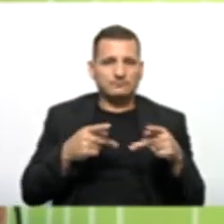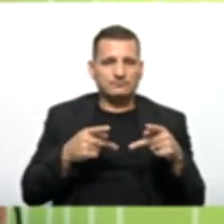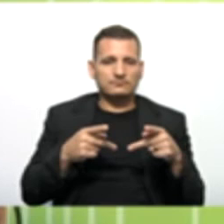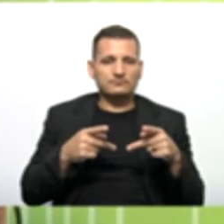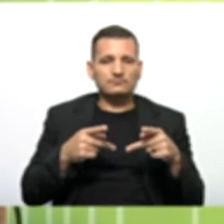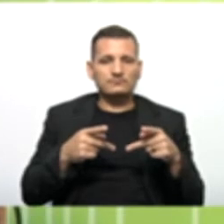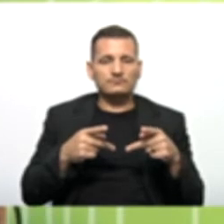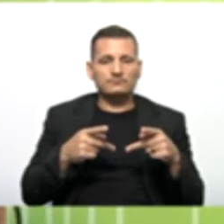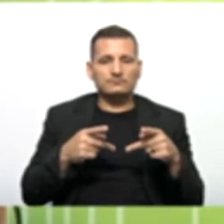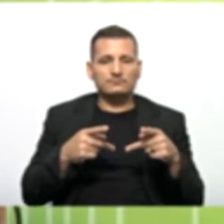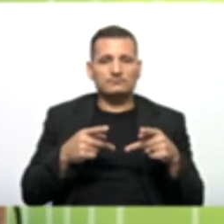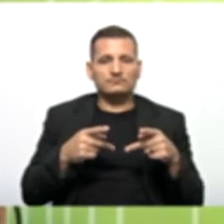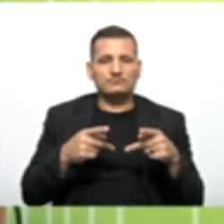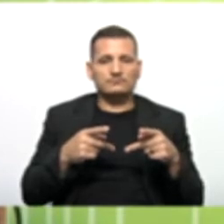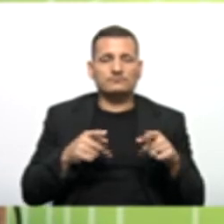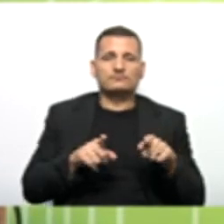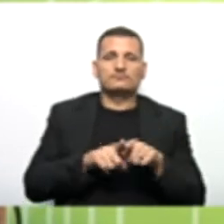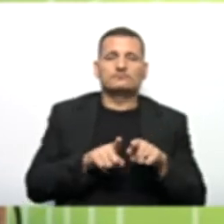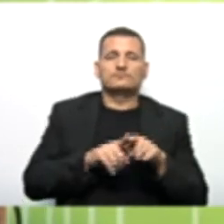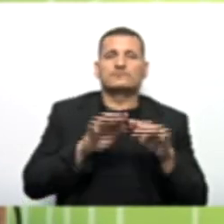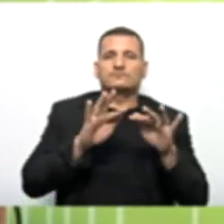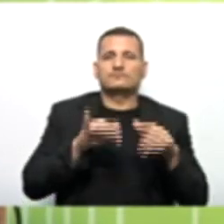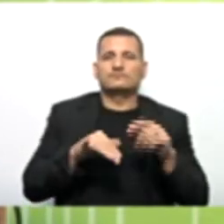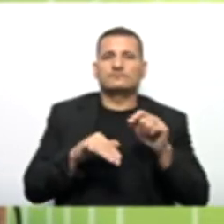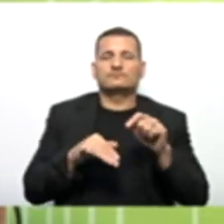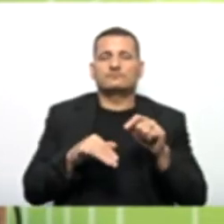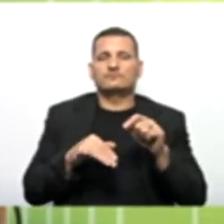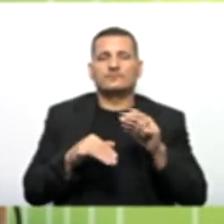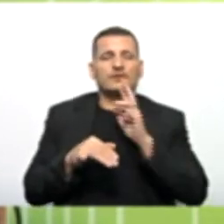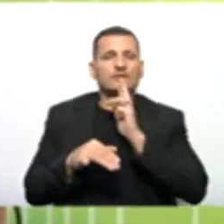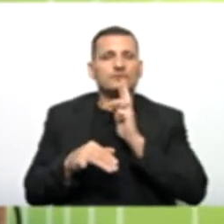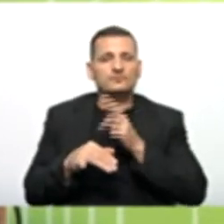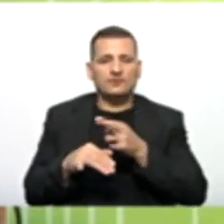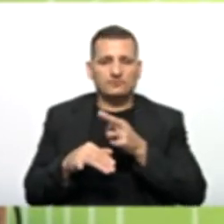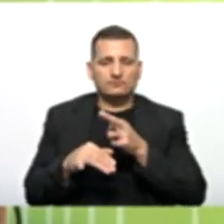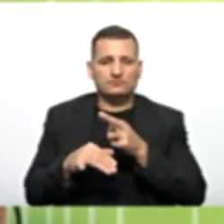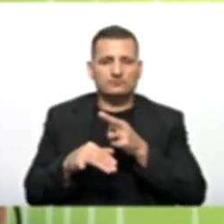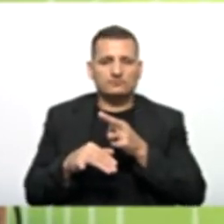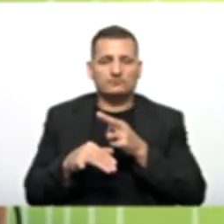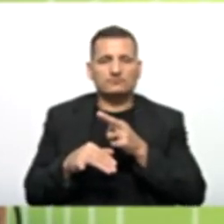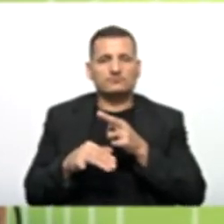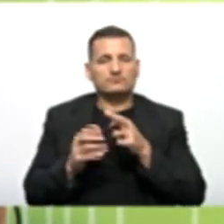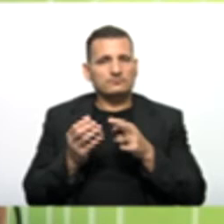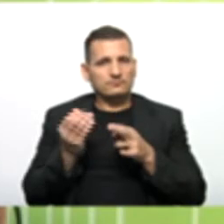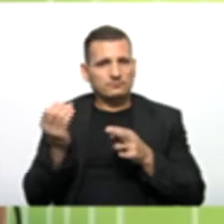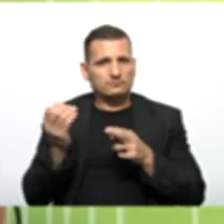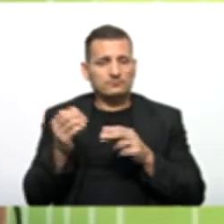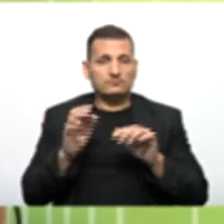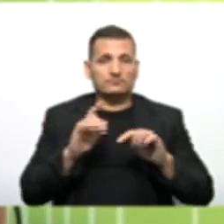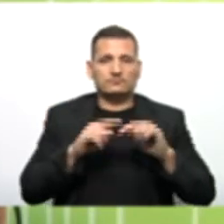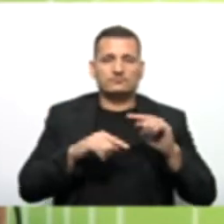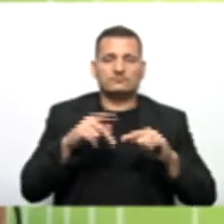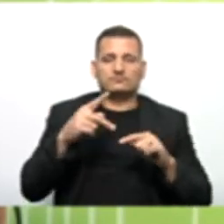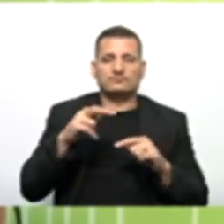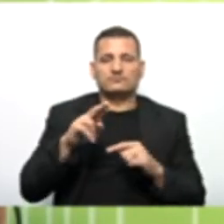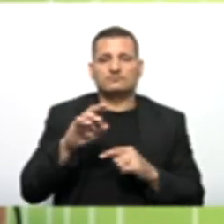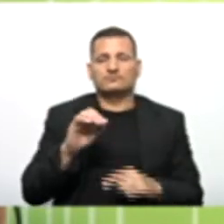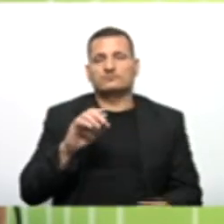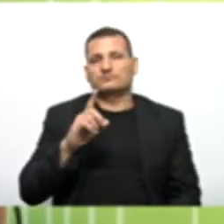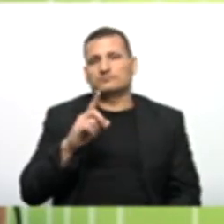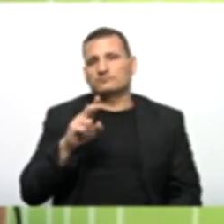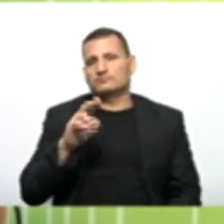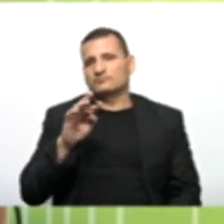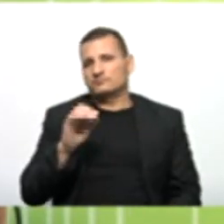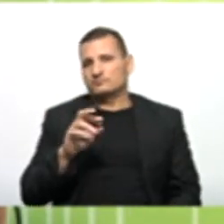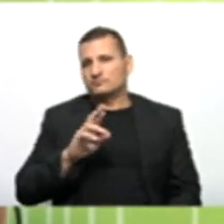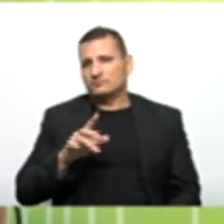também está finalizando esse nosso resultado esperado, resultado exclusivo que é essa viagem. Com o produto é diferente, tá? Então o produto tem um ciclo